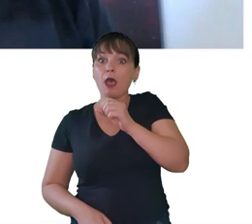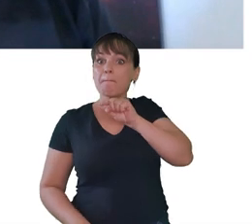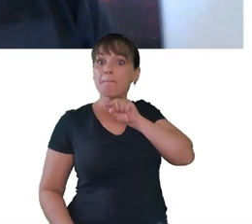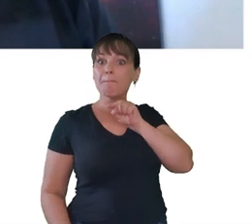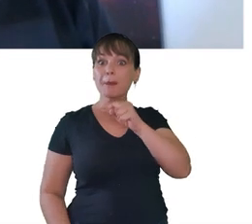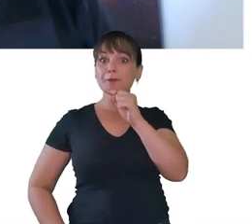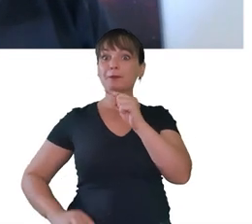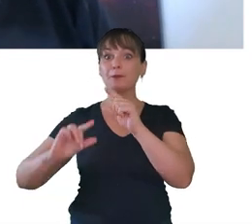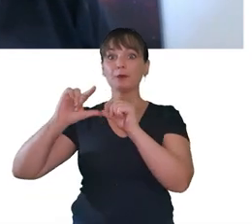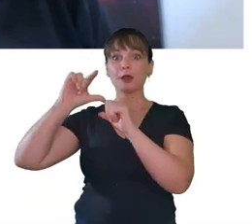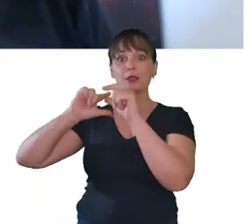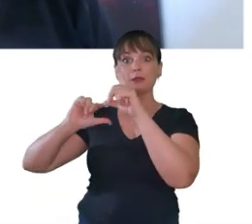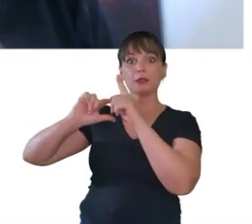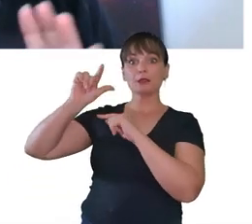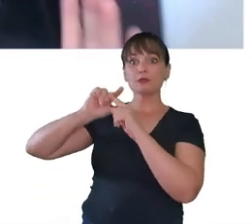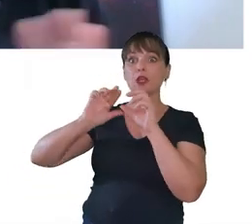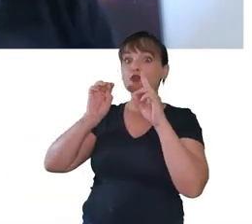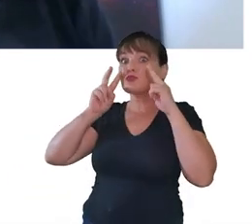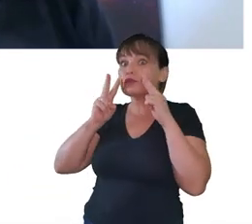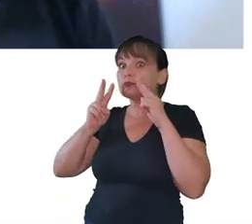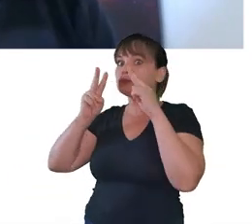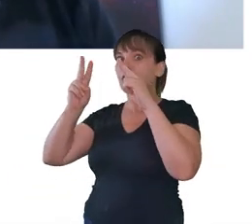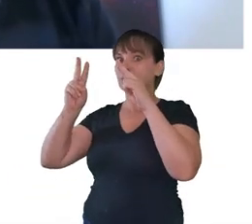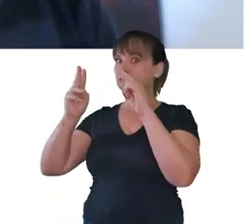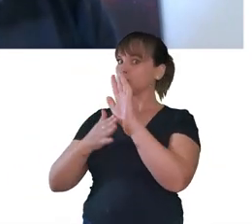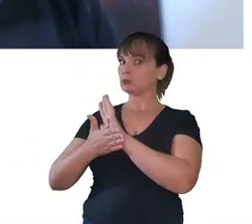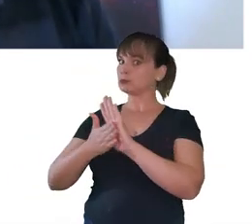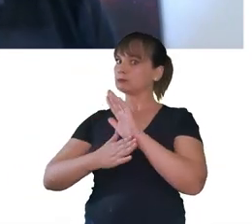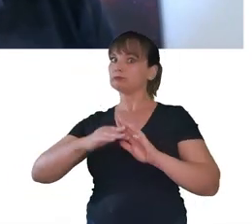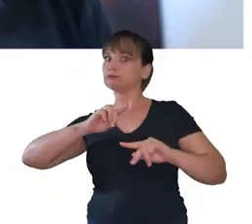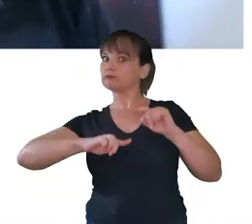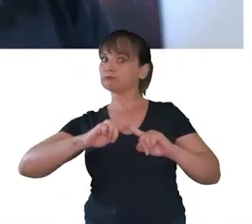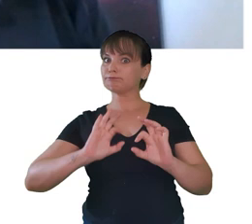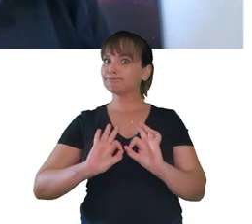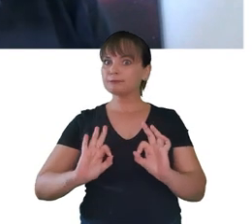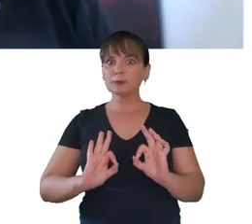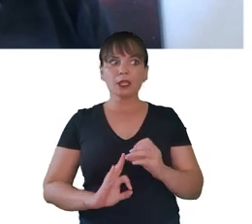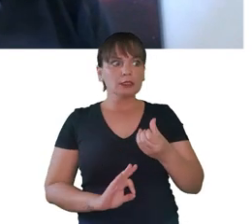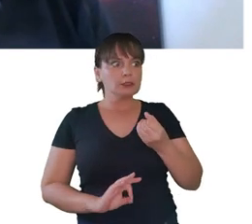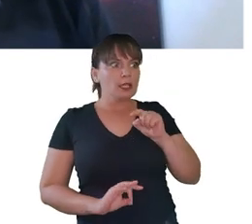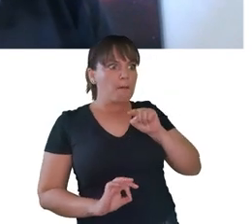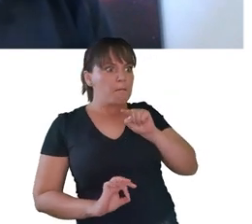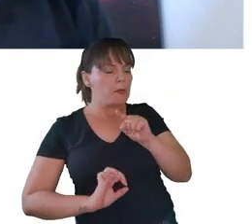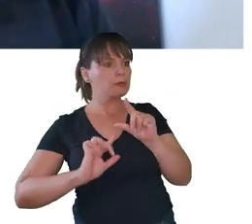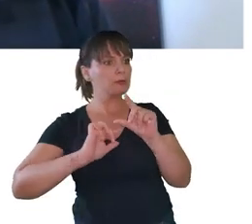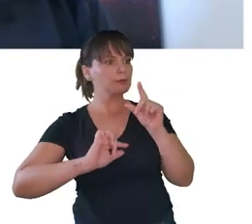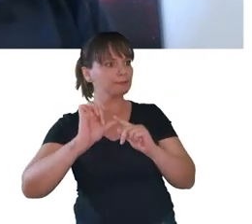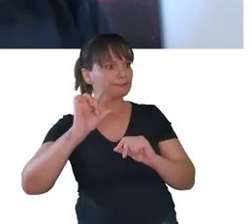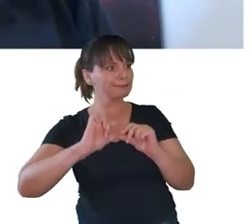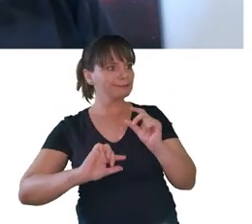de 6 mil estrelas a olho nu, sem usar qualquer tipo de instrumentos. 6